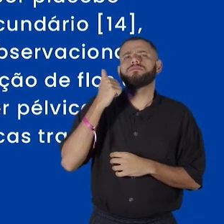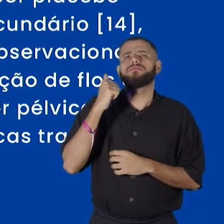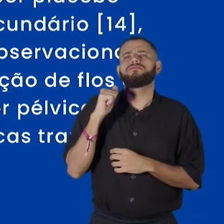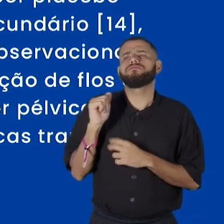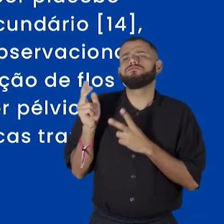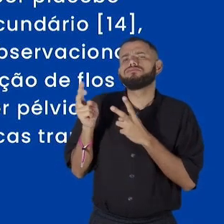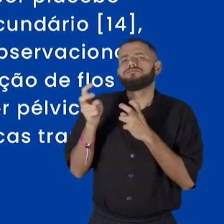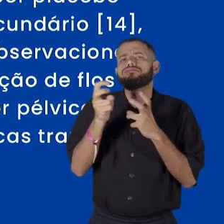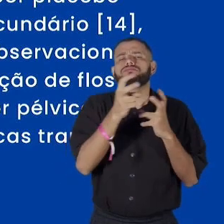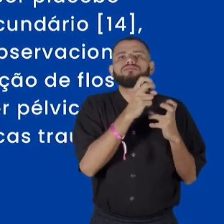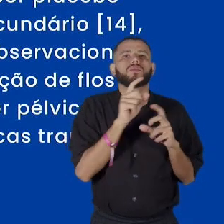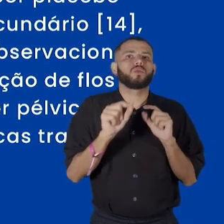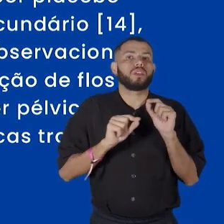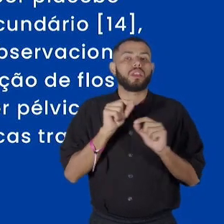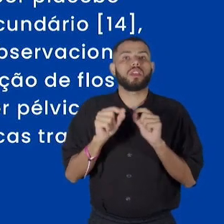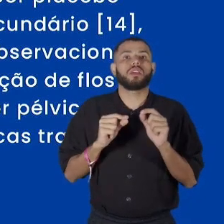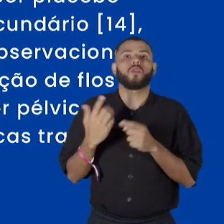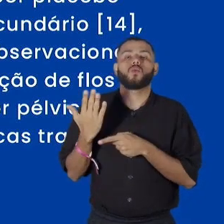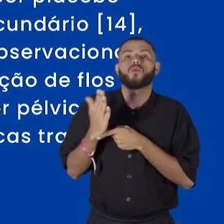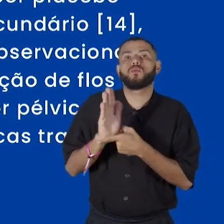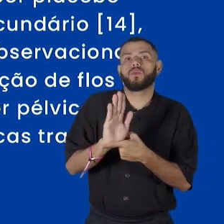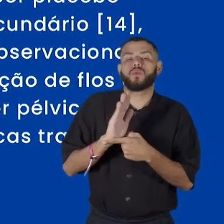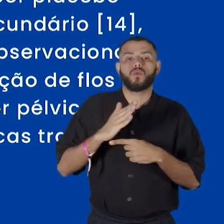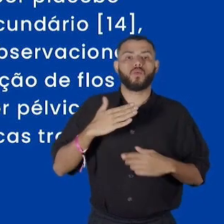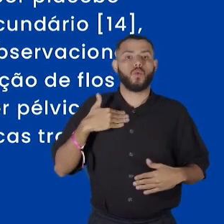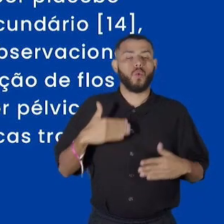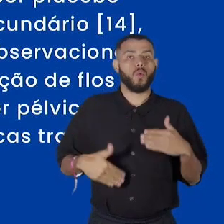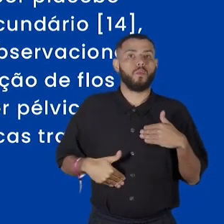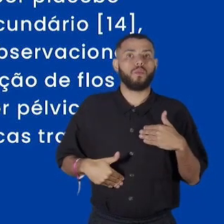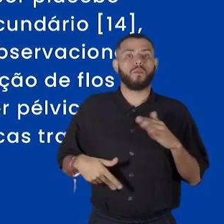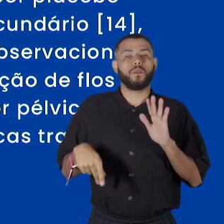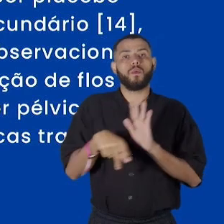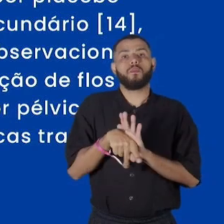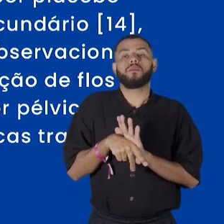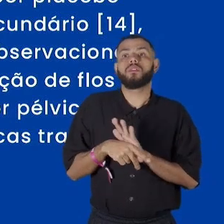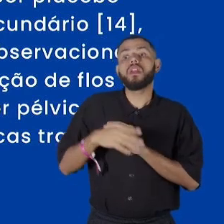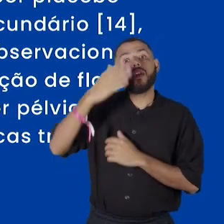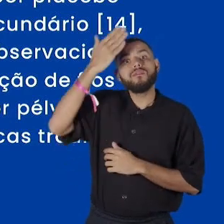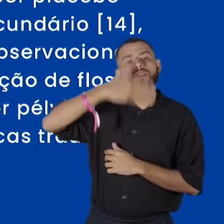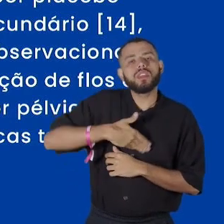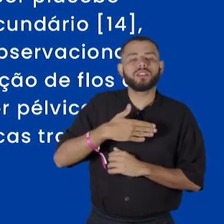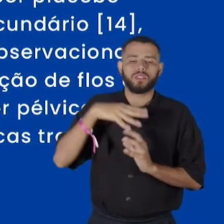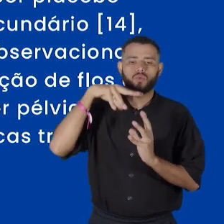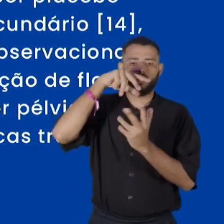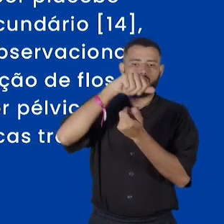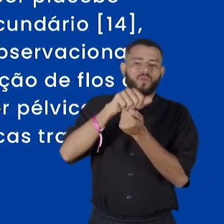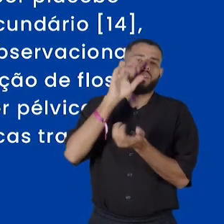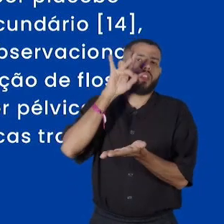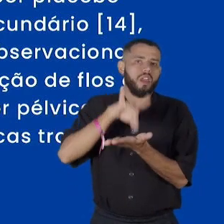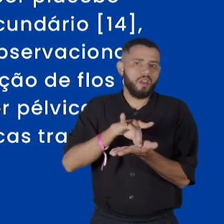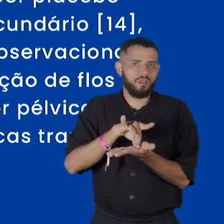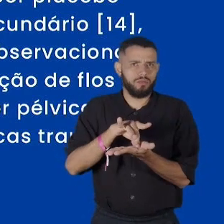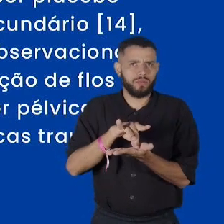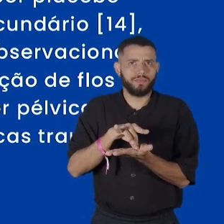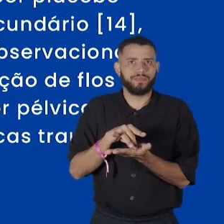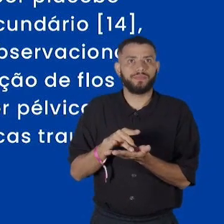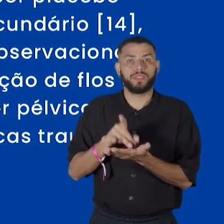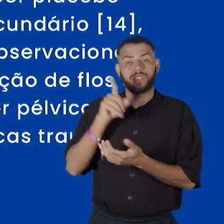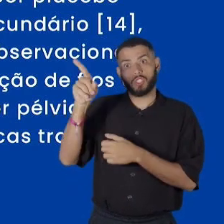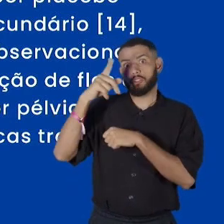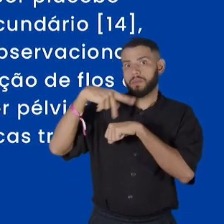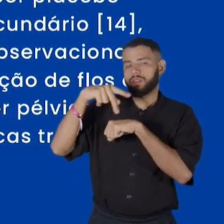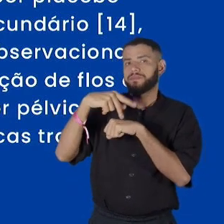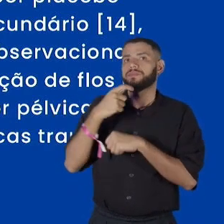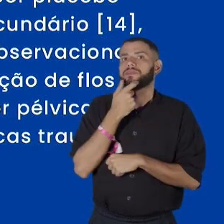observacionais contribuem para um corpo robusto de evidências do mundo real. Ninguém está inventando. Isso aqui é Reino Unido.